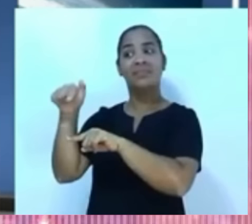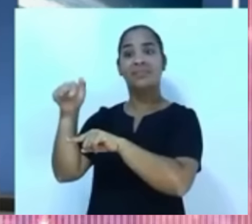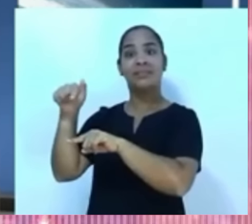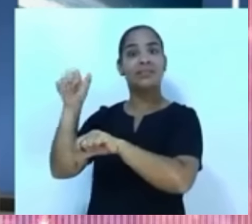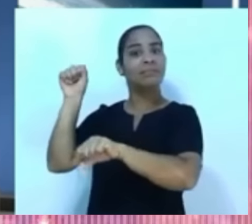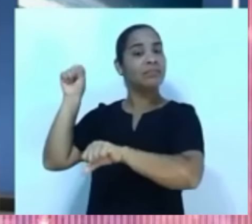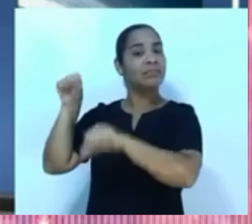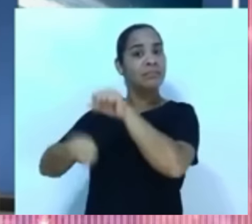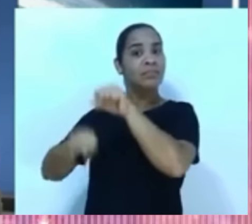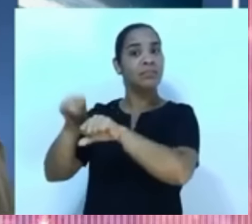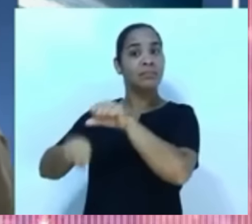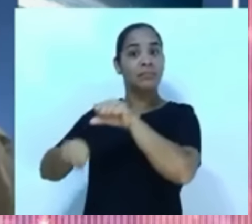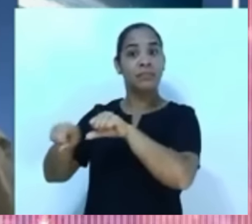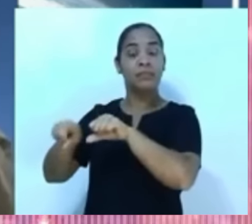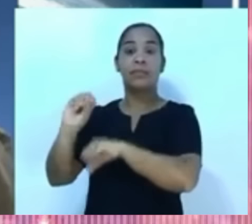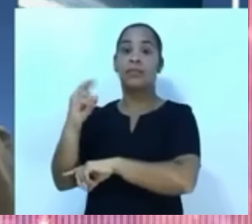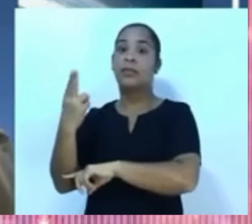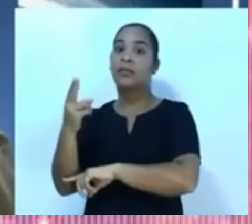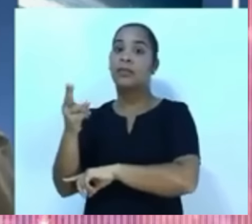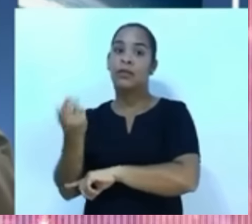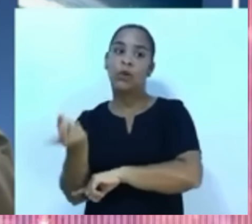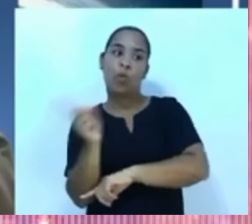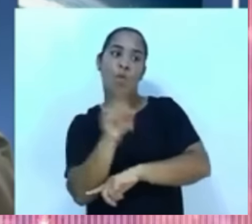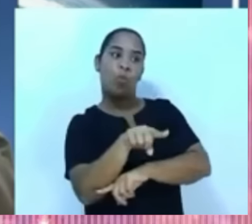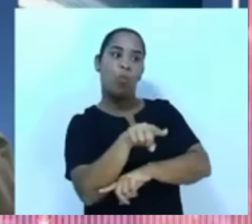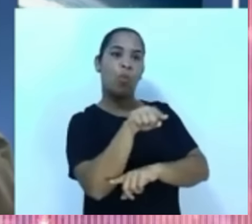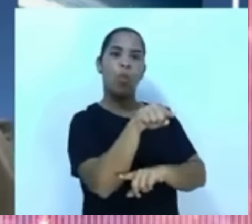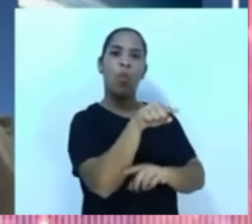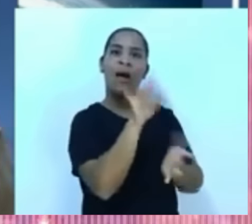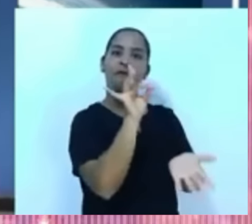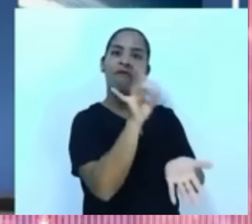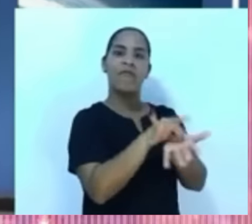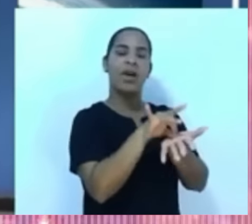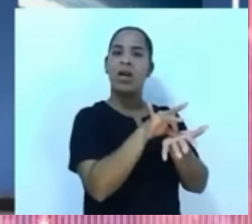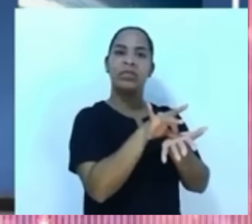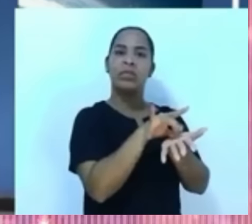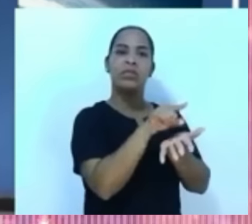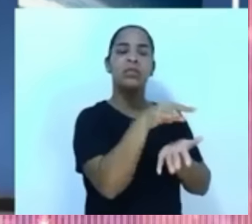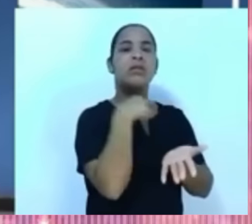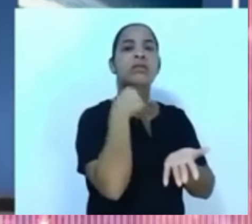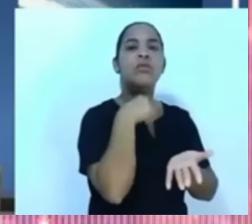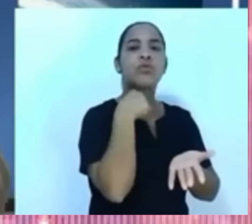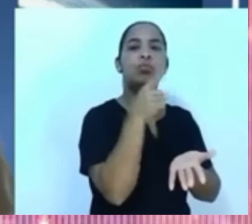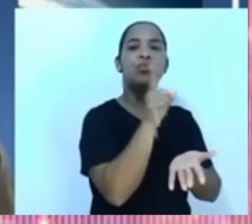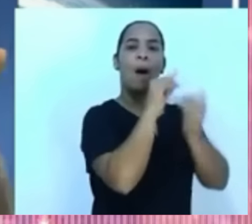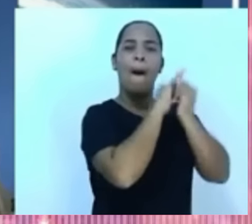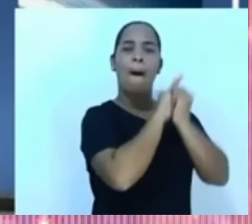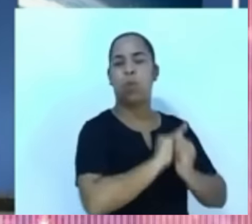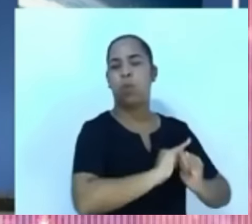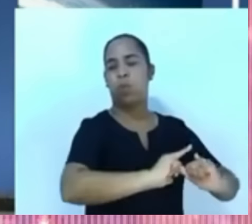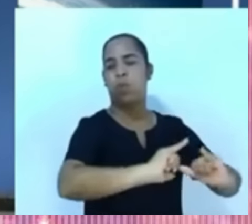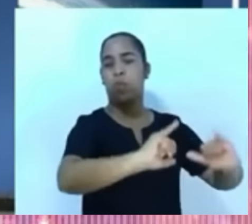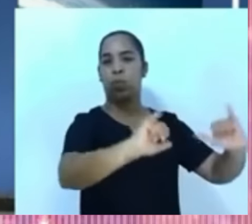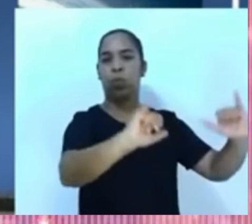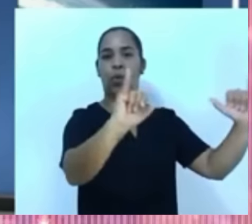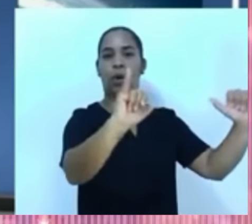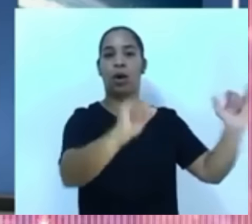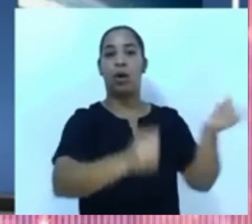os benefícios que aquela nota verídica produz os benefícios produzidos